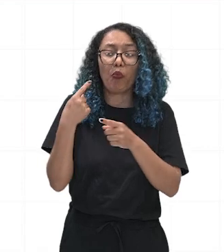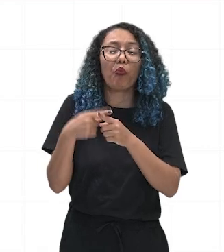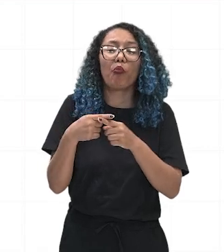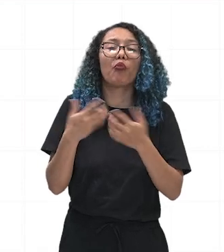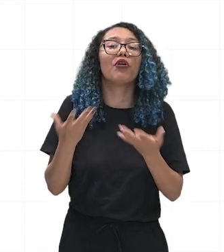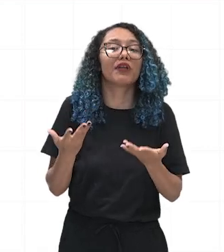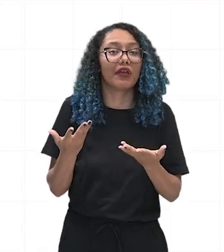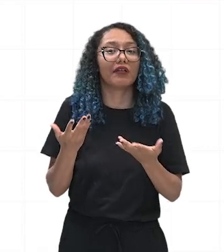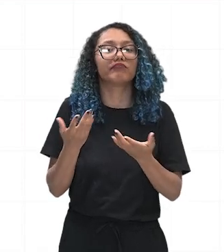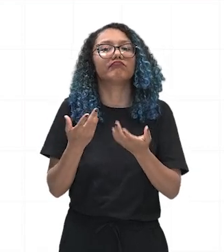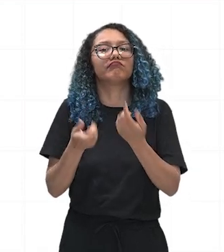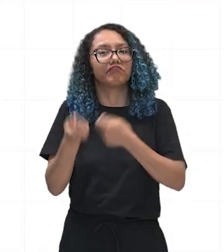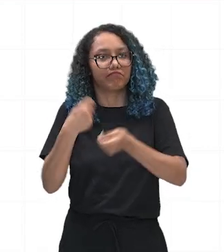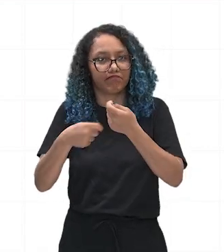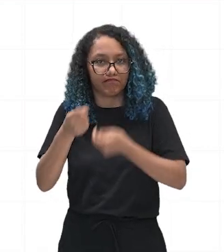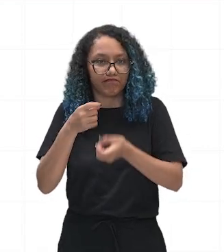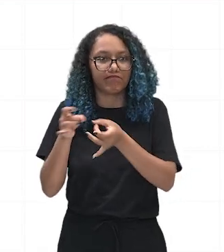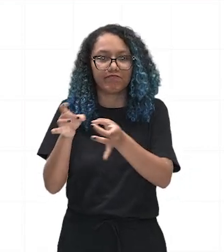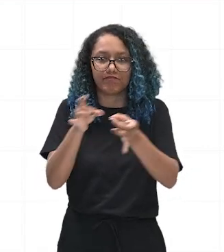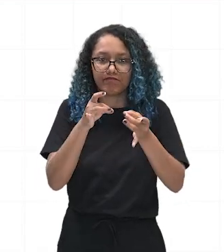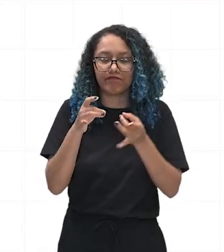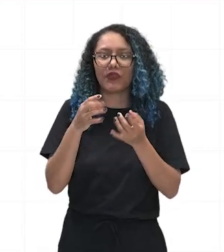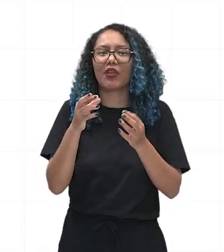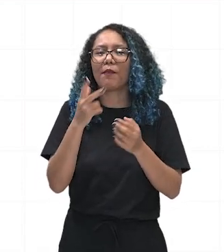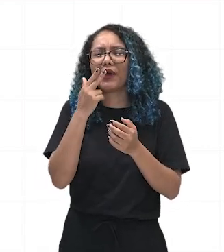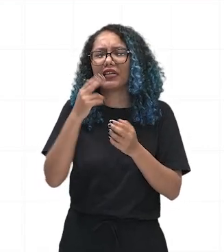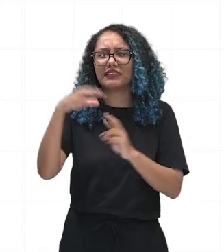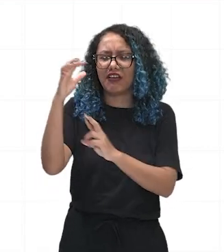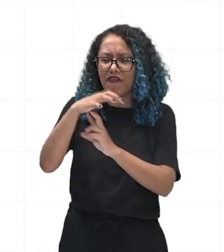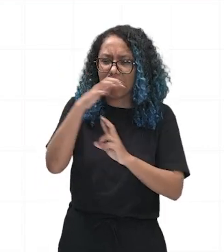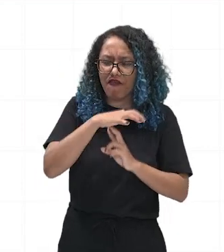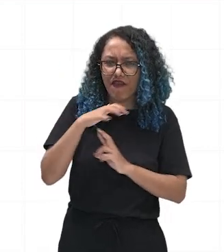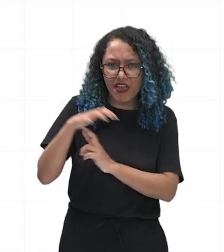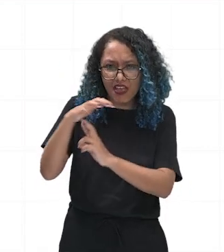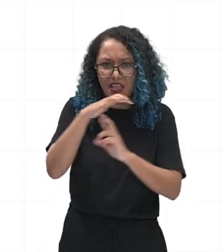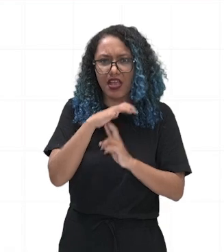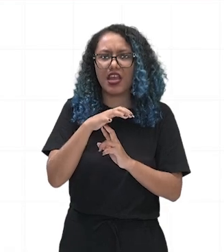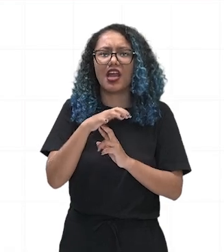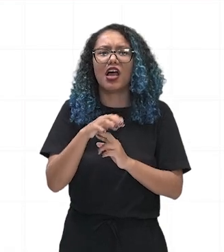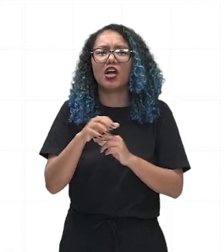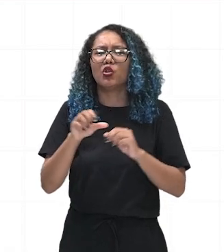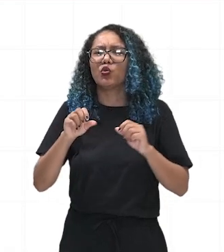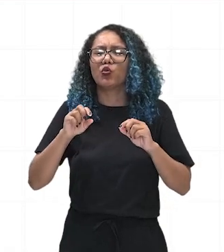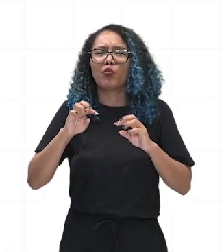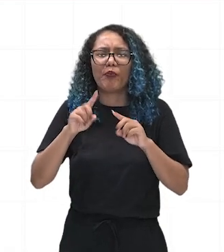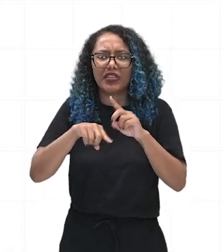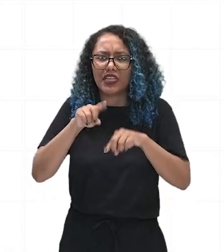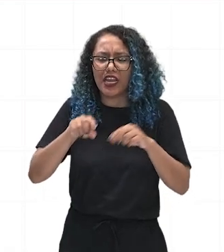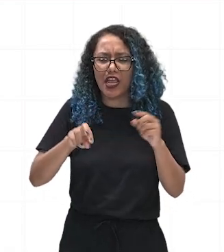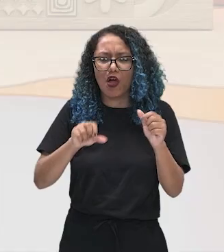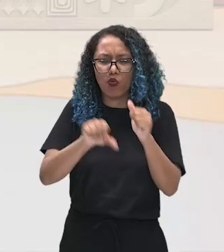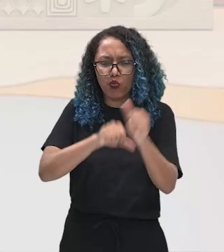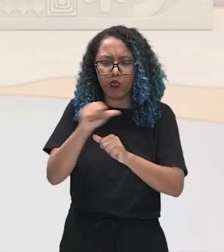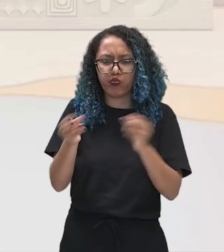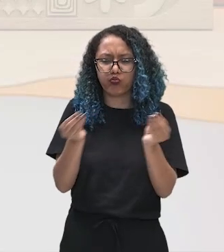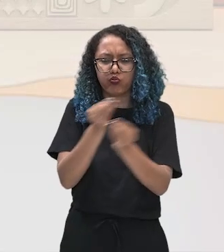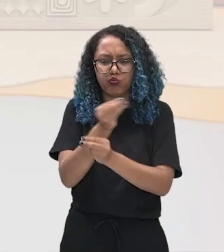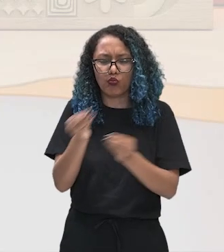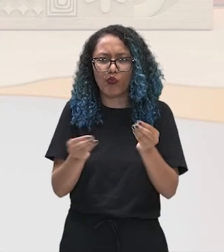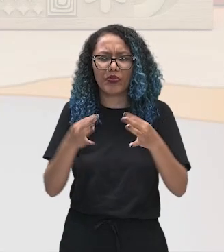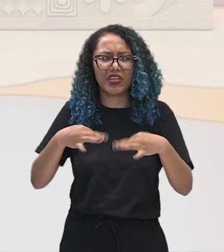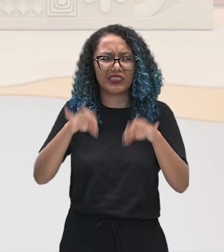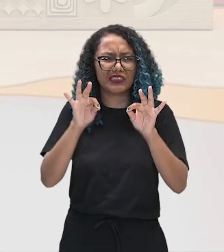Elas eram como grandes feiras onde as pessoas trocavam de tudo, desde tecido até ideias